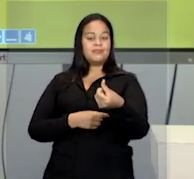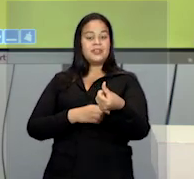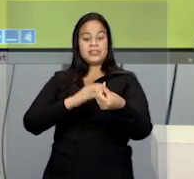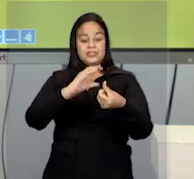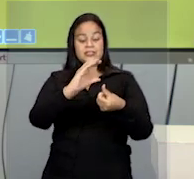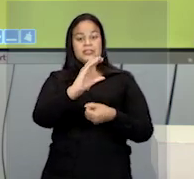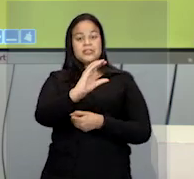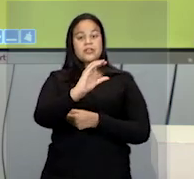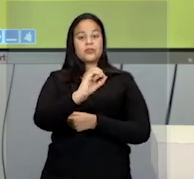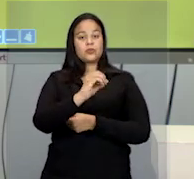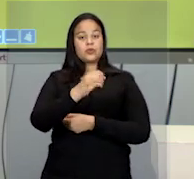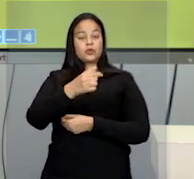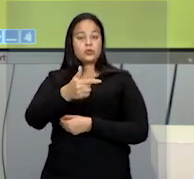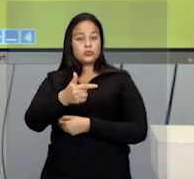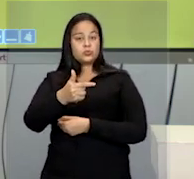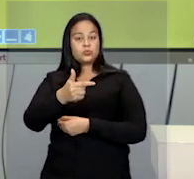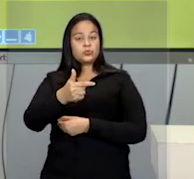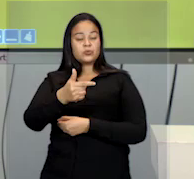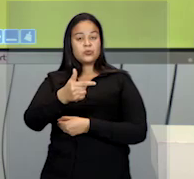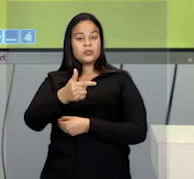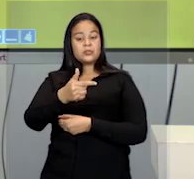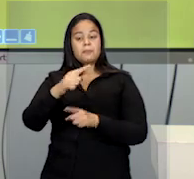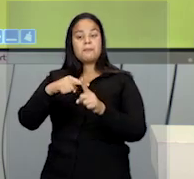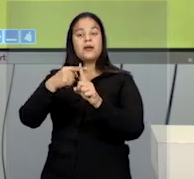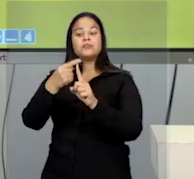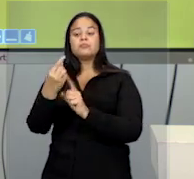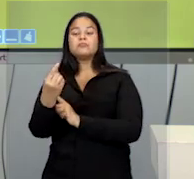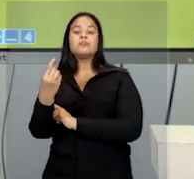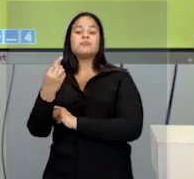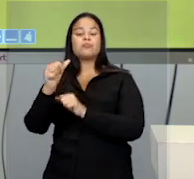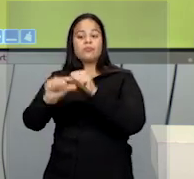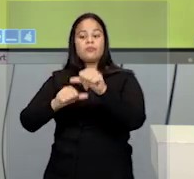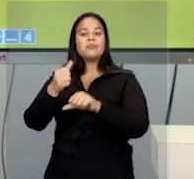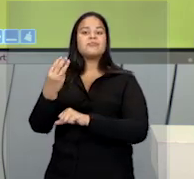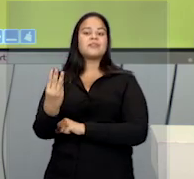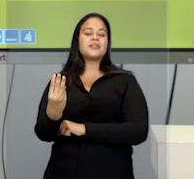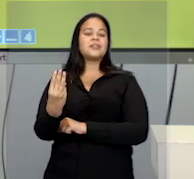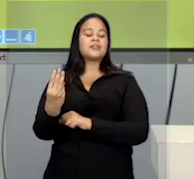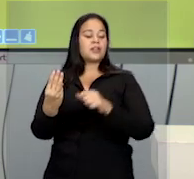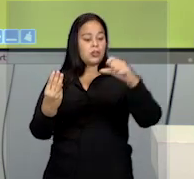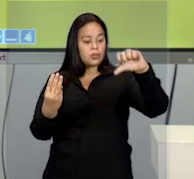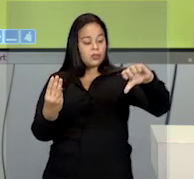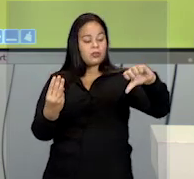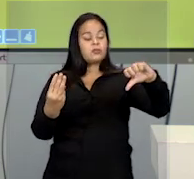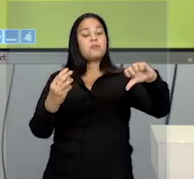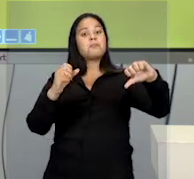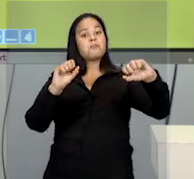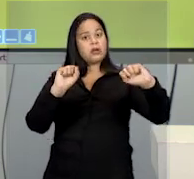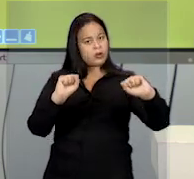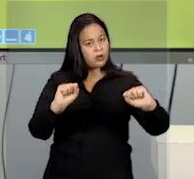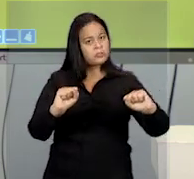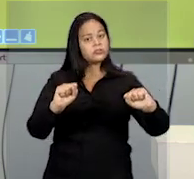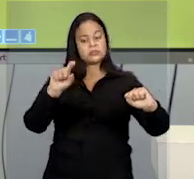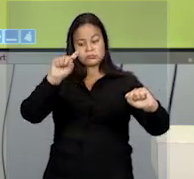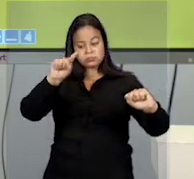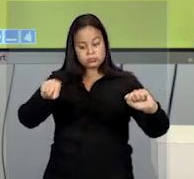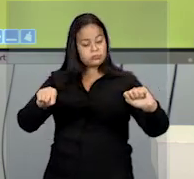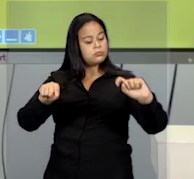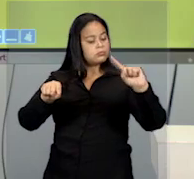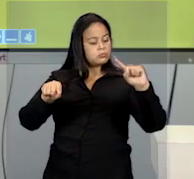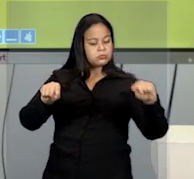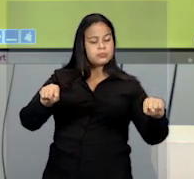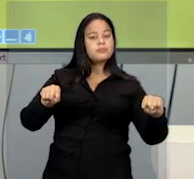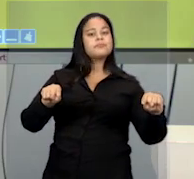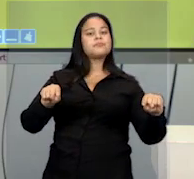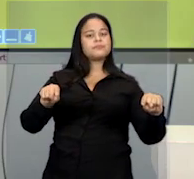CO2, eu tenho 2 com 1 aqui, ó, do mesmo lado, 3. E eu tenho 9 do lado oposto. Eu posso cortar. Eu posso